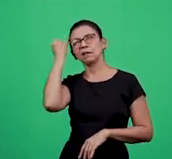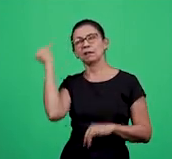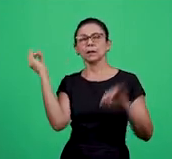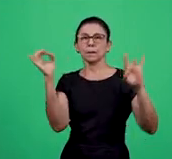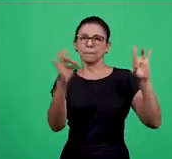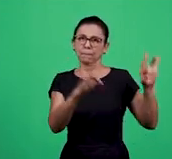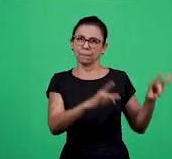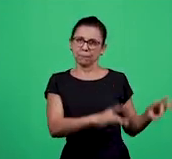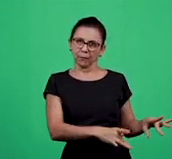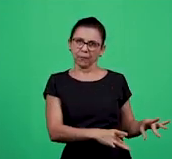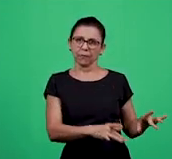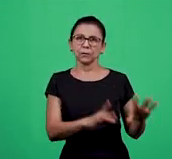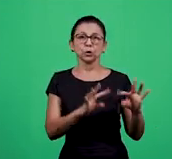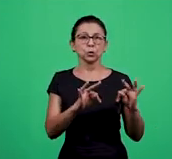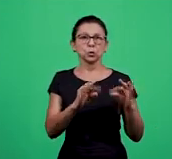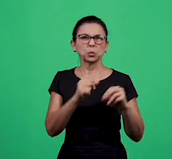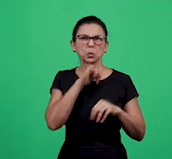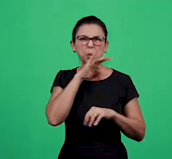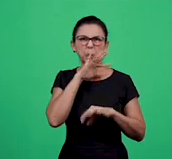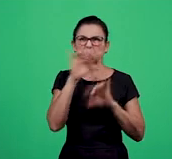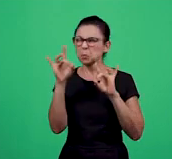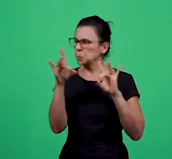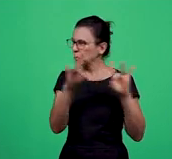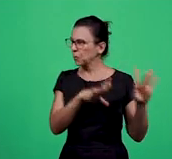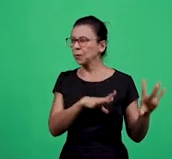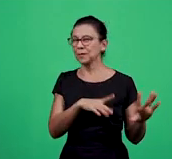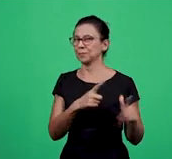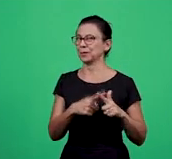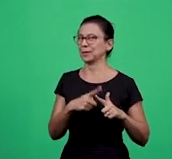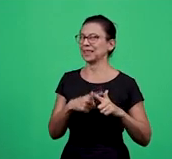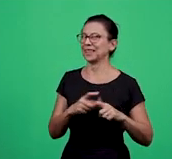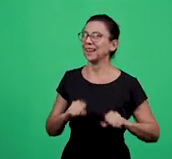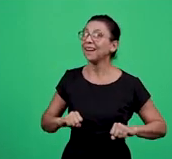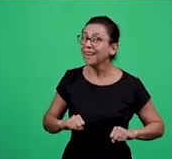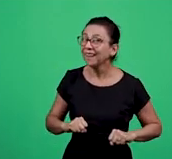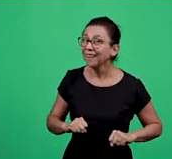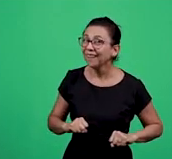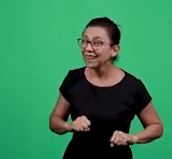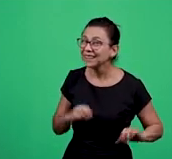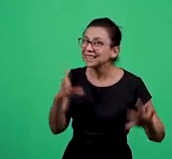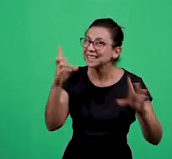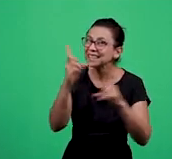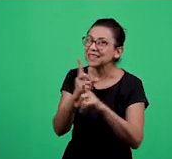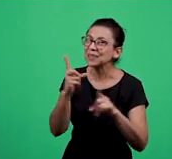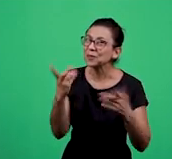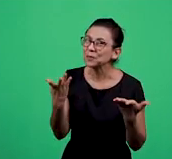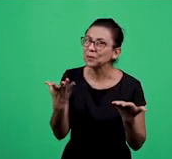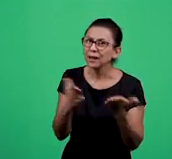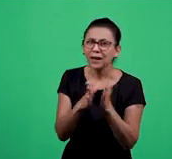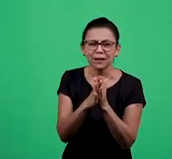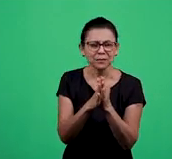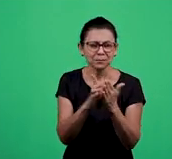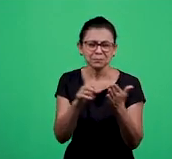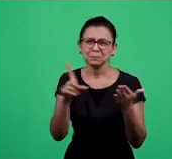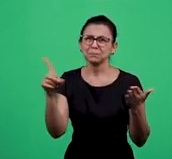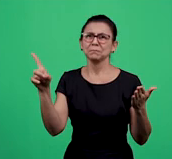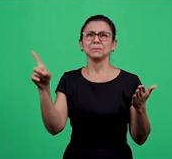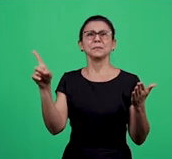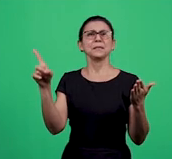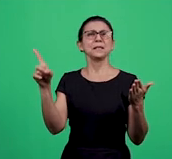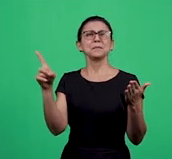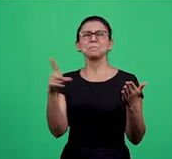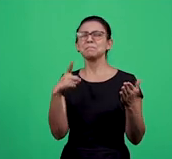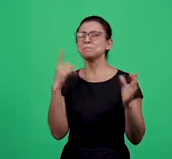sua vida. Sabe por quê? Porque ele achou o melhor tesouro, o tesouro escondido, que era a palavra de